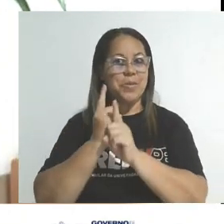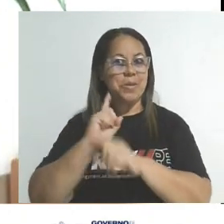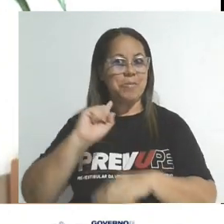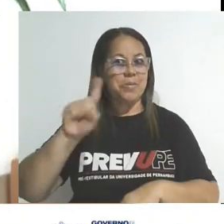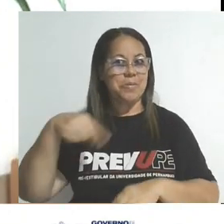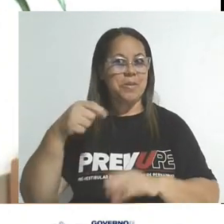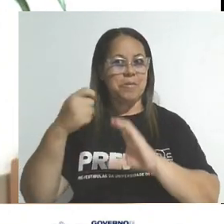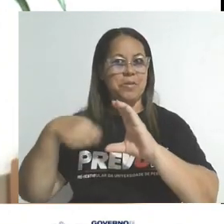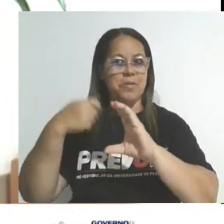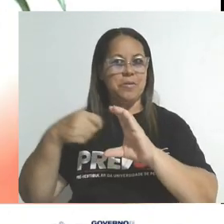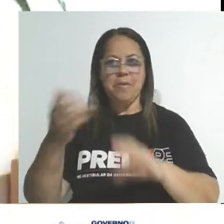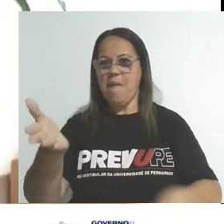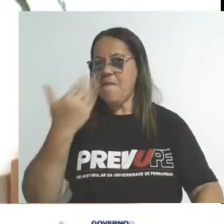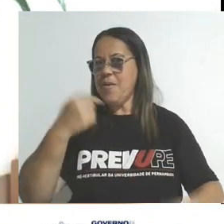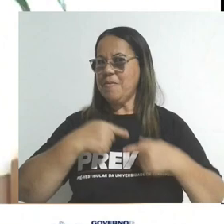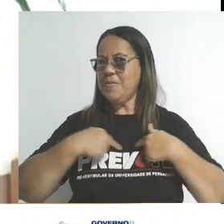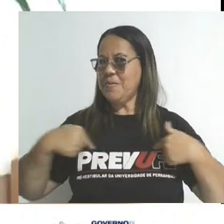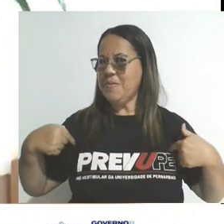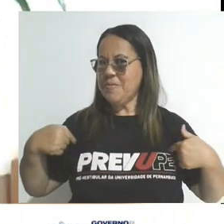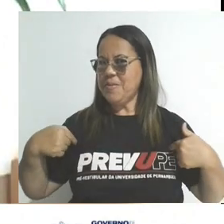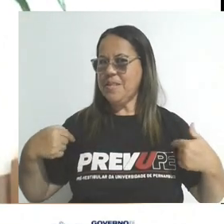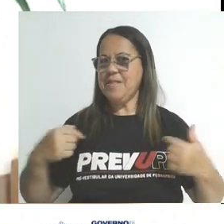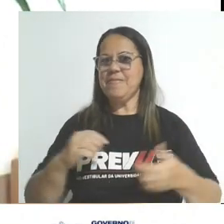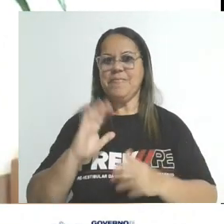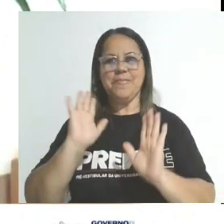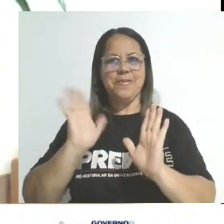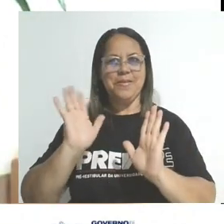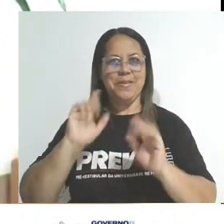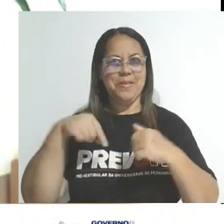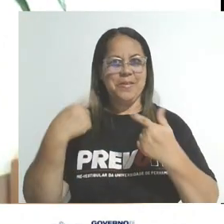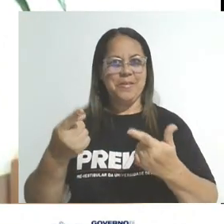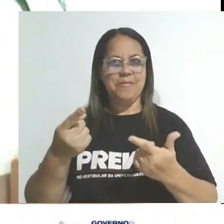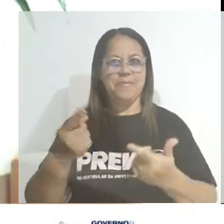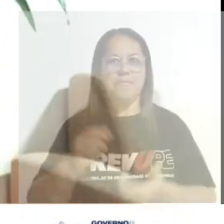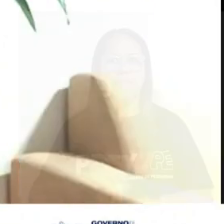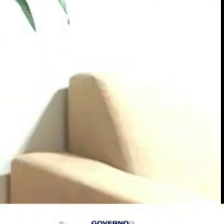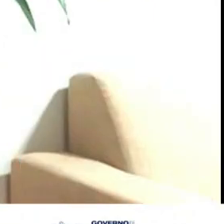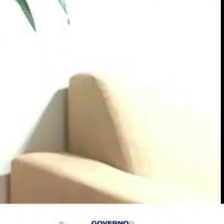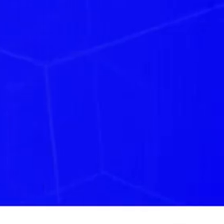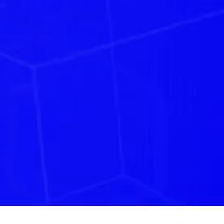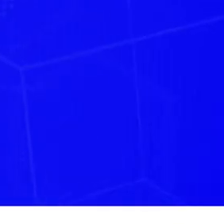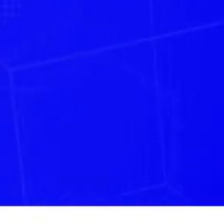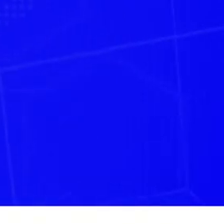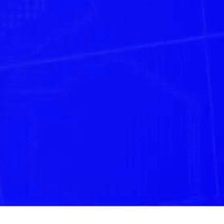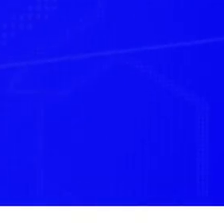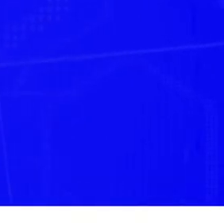a gente se encontra nos próximos vídeos. Vem Prevupar conosco. Até o próximo. Tchau, tchau.